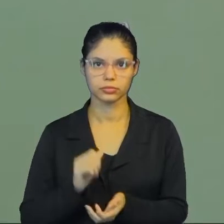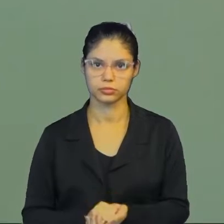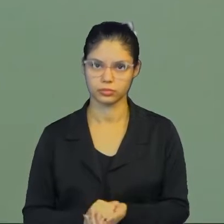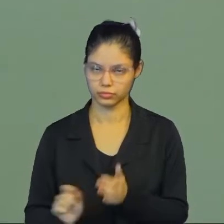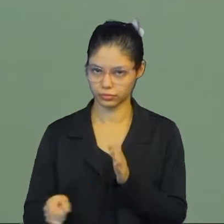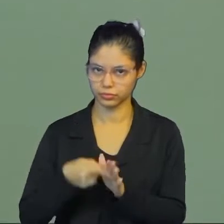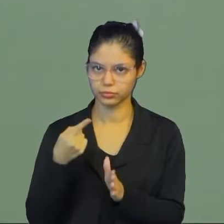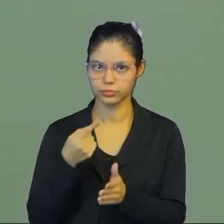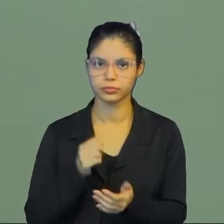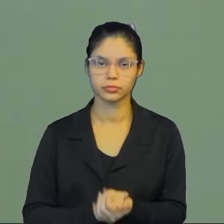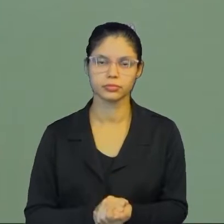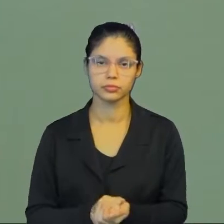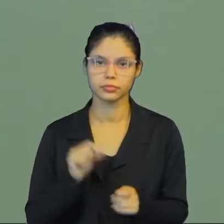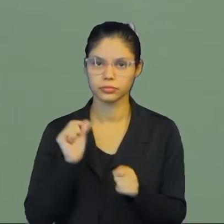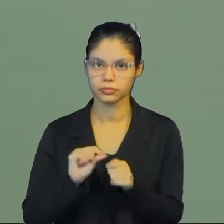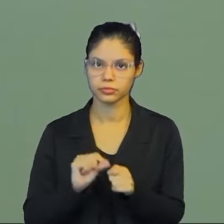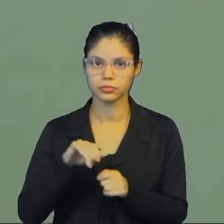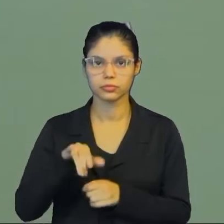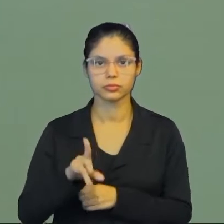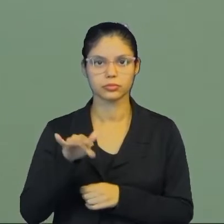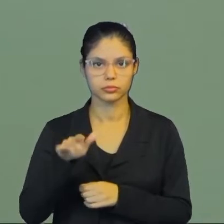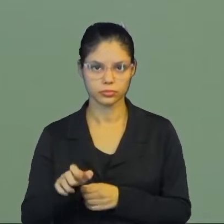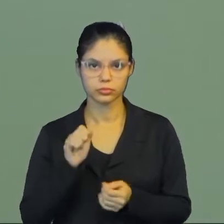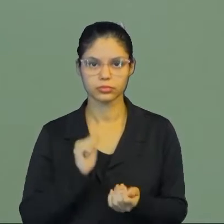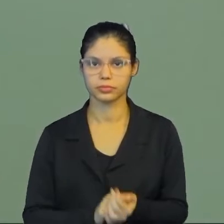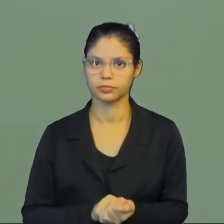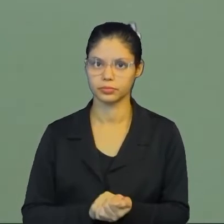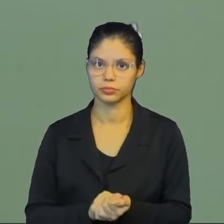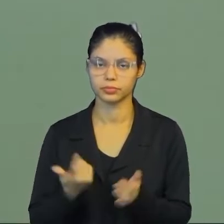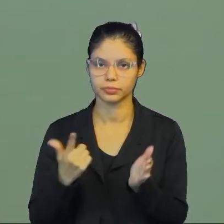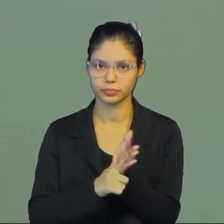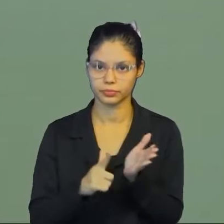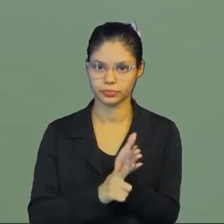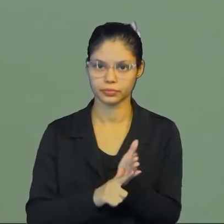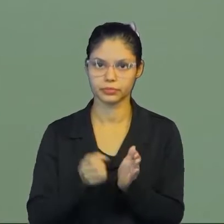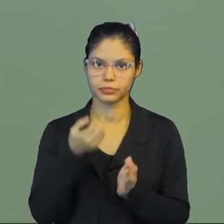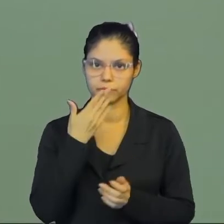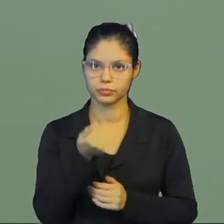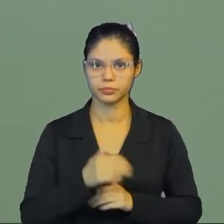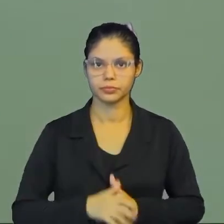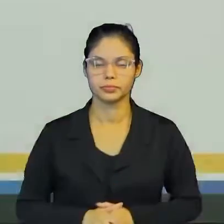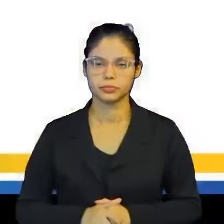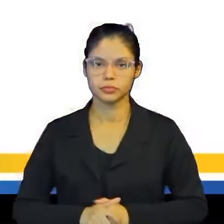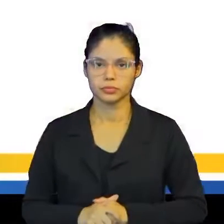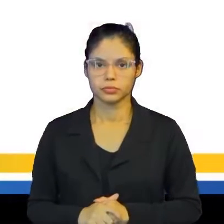Mas primeiro, nós vamos fazer o molde em papel, tranquilo?